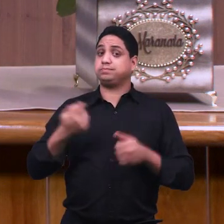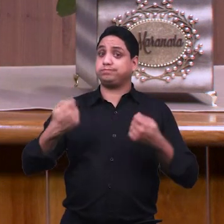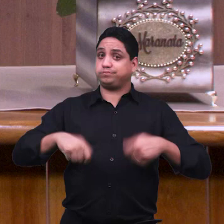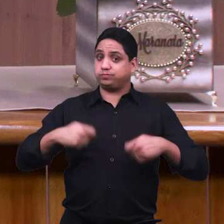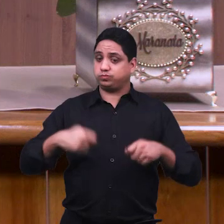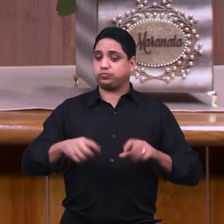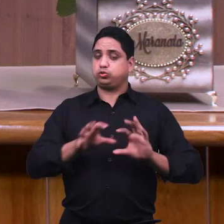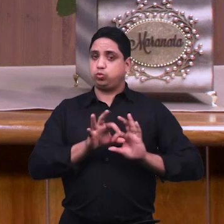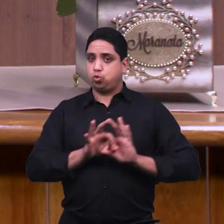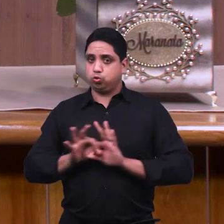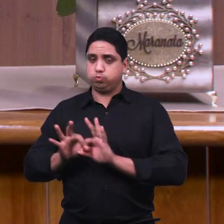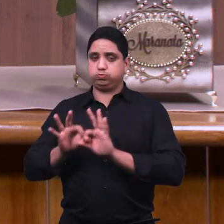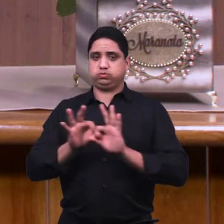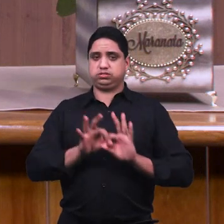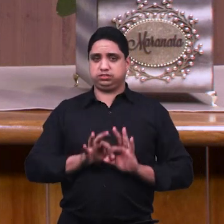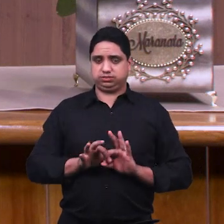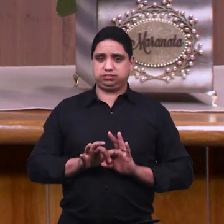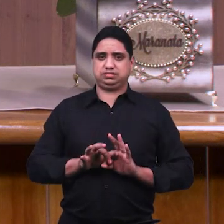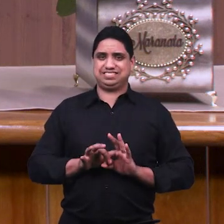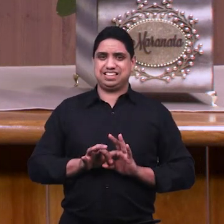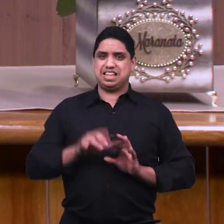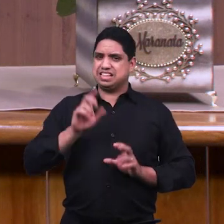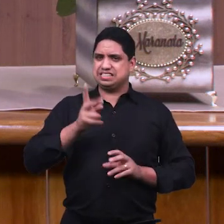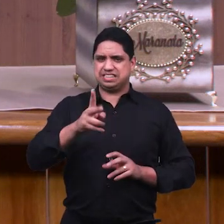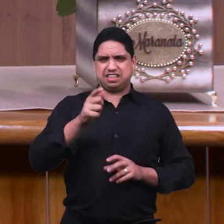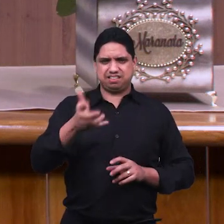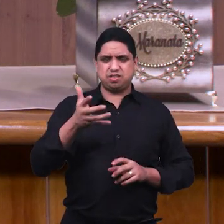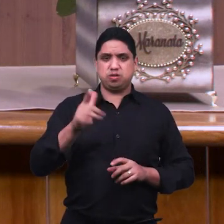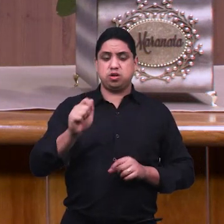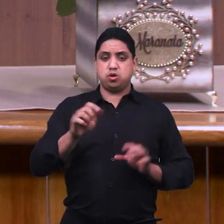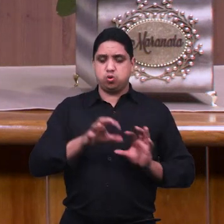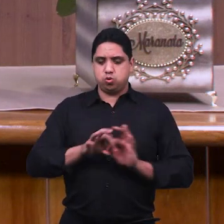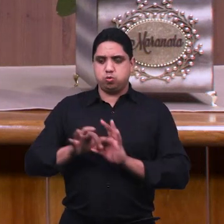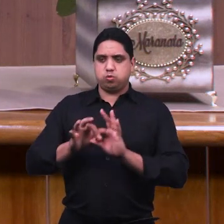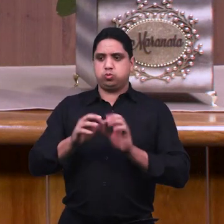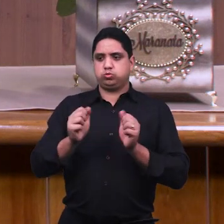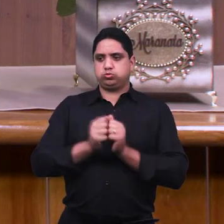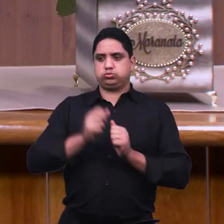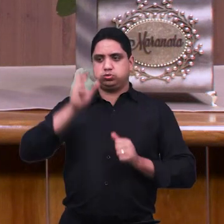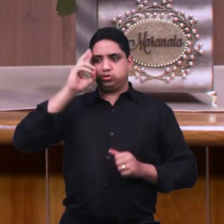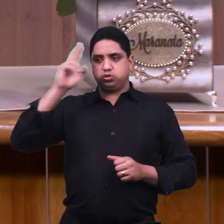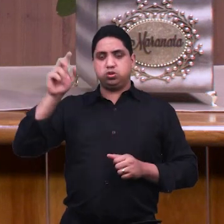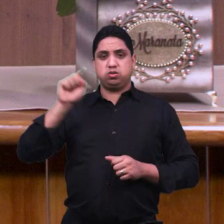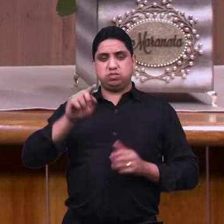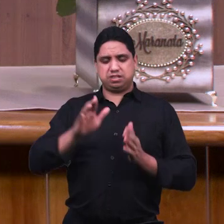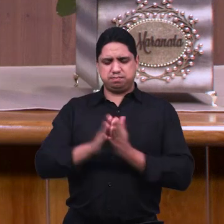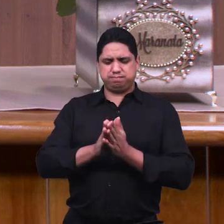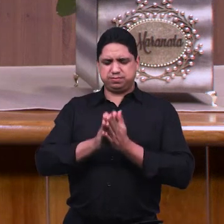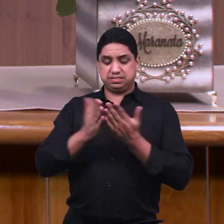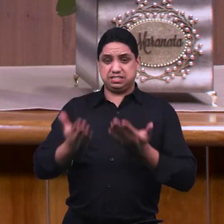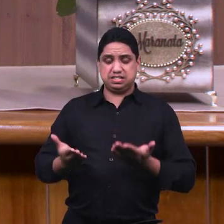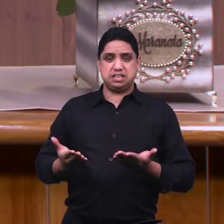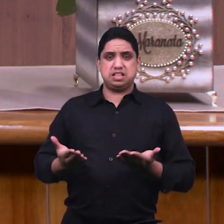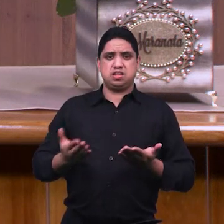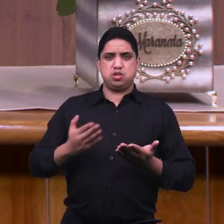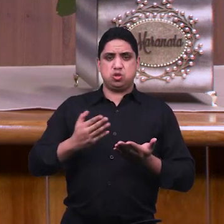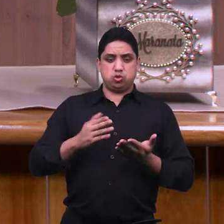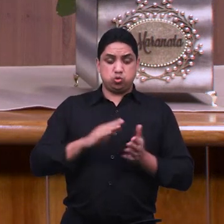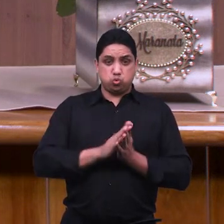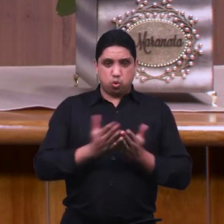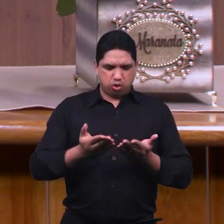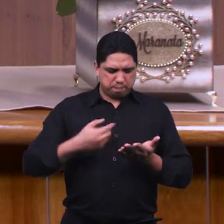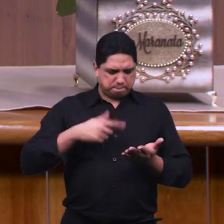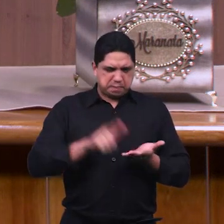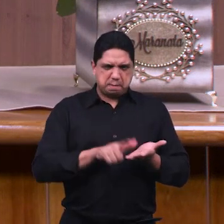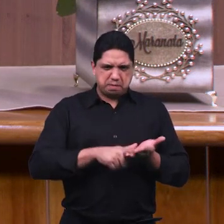comunhão. Não faça isso sem comunhão, busque a comunhão ao Senhor, para você abrir, você vai tirar todos os objetos dentro da Bíblia para consultar ao